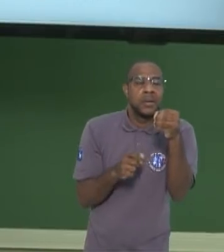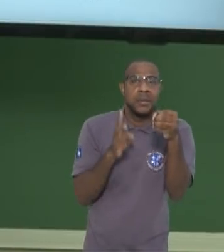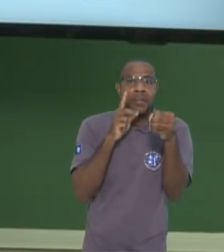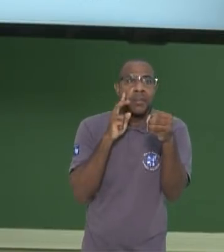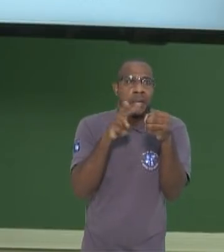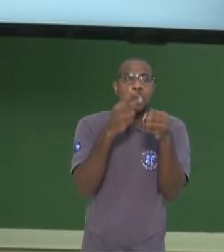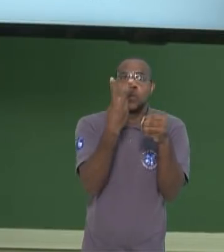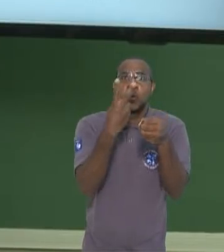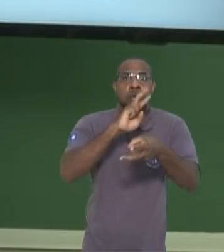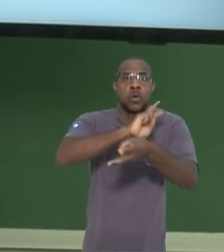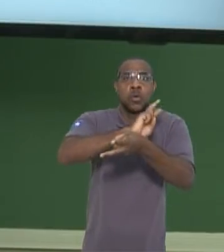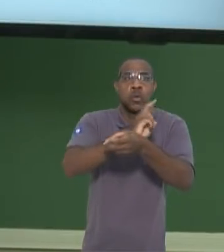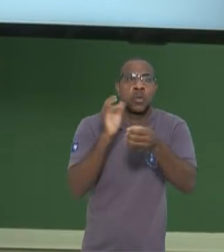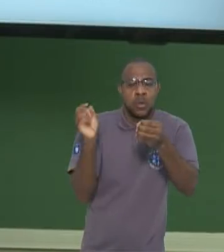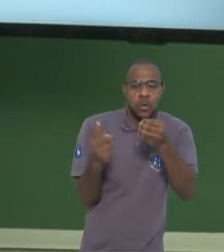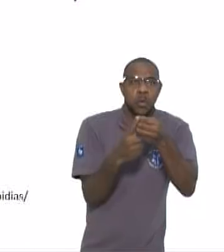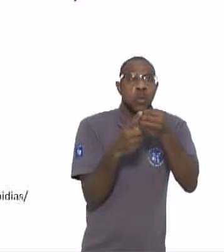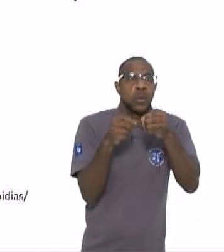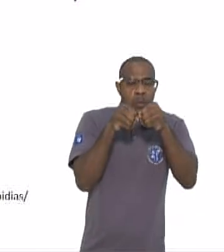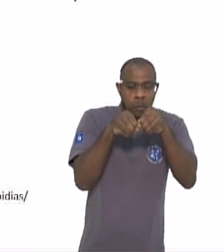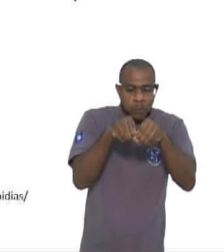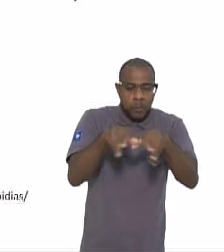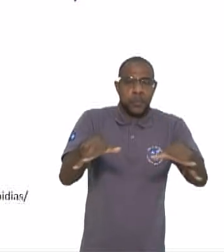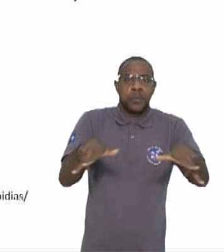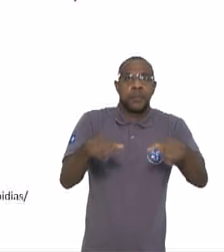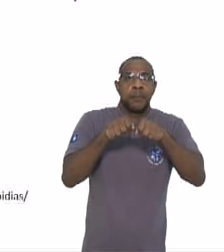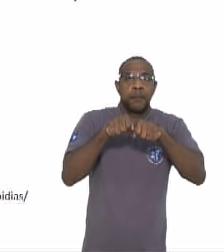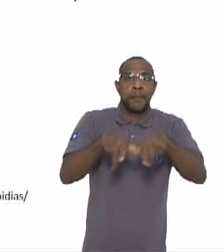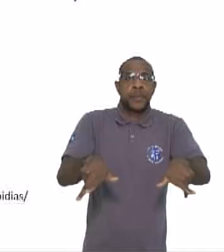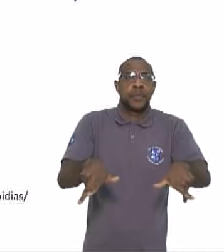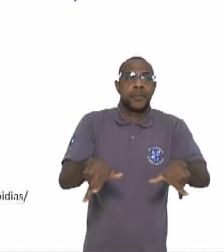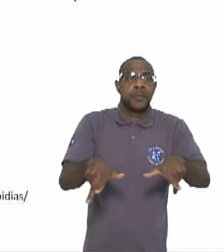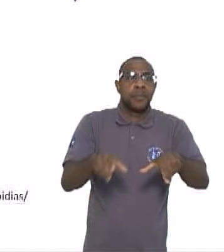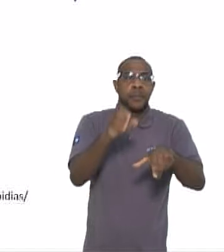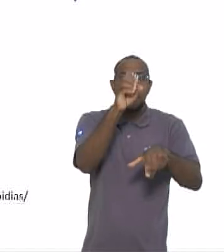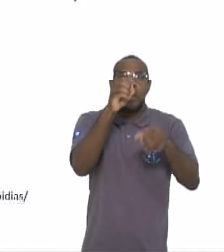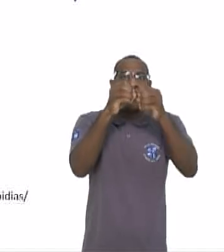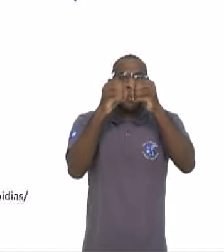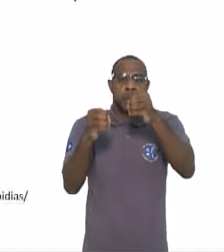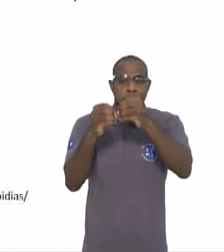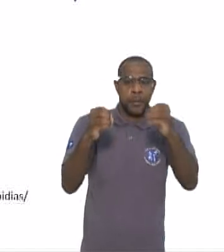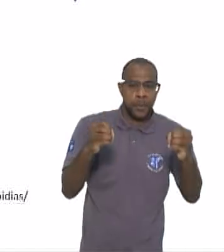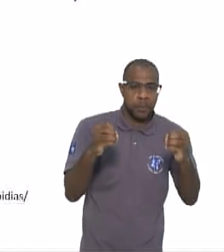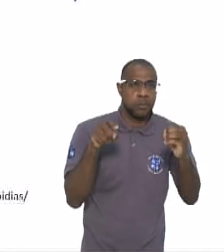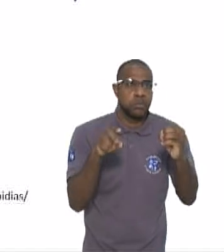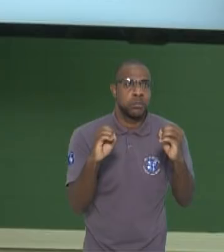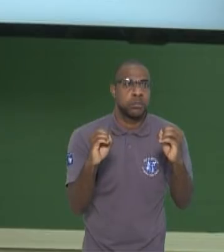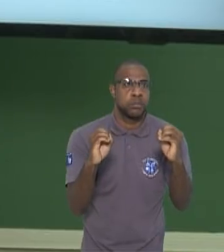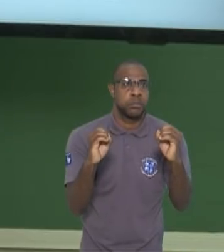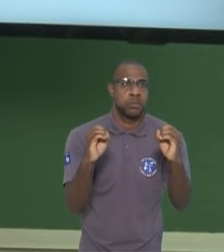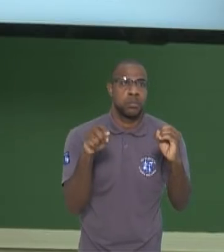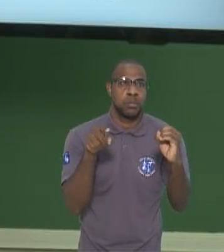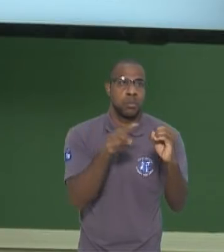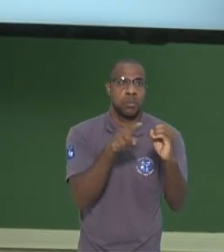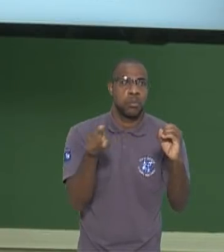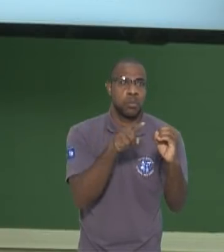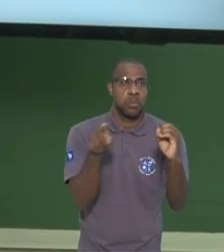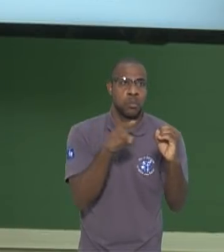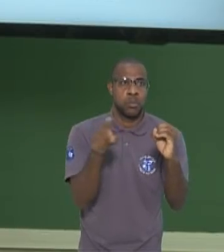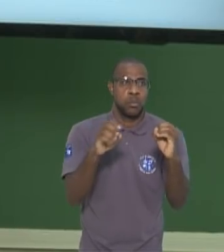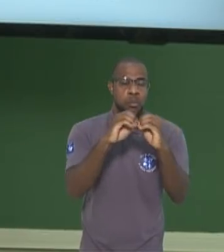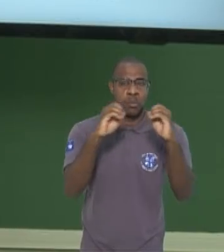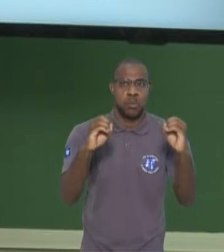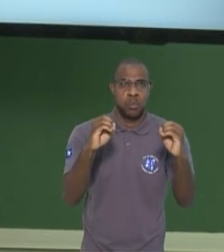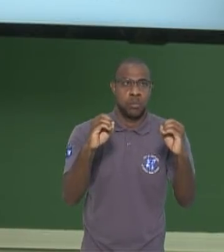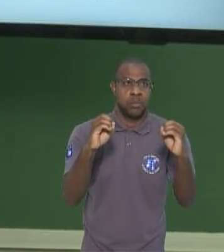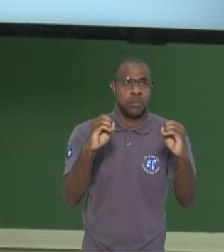2 cromossomos. Foi um para cada lado, normal. Porém, aqui no caso da meiose 2, vejam que essas cromátides de irmãs que deveriam ter